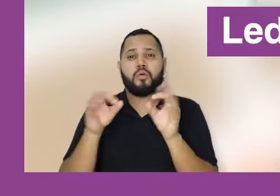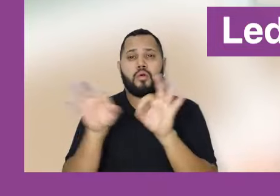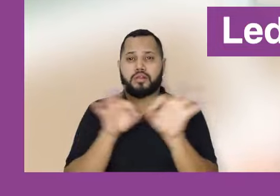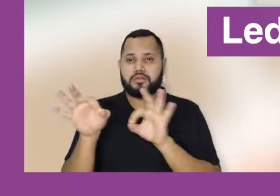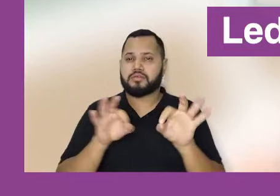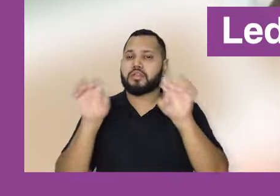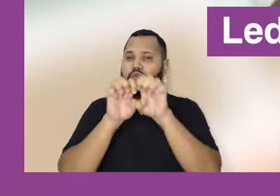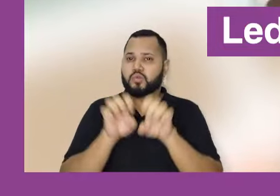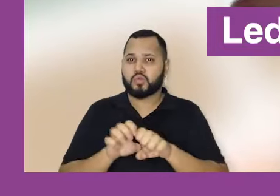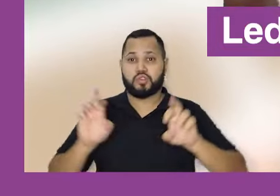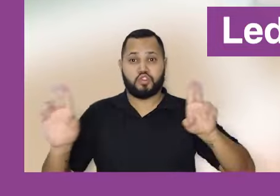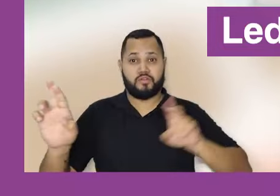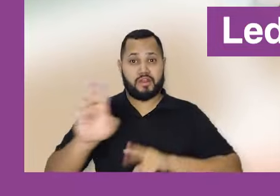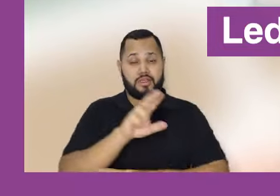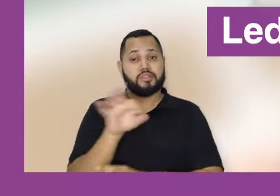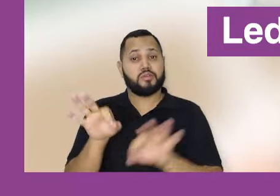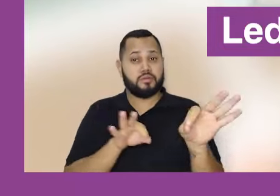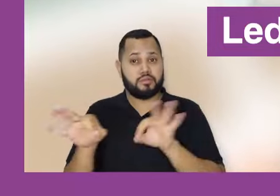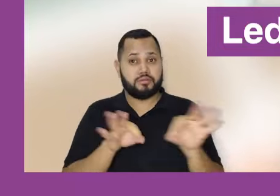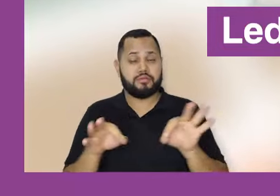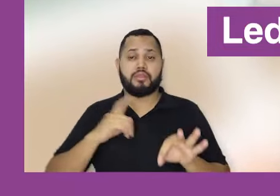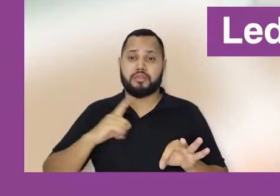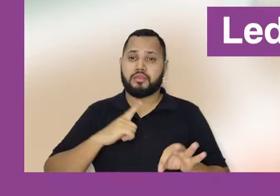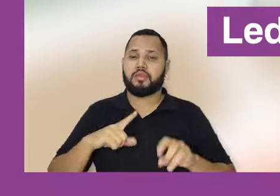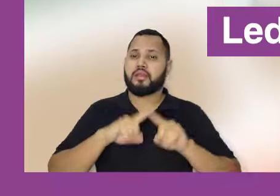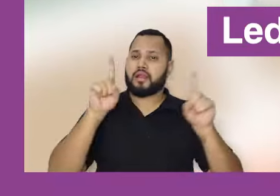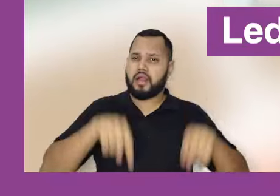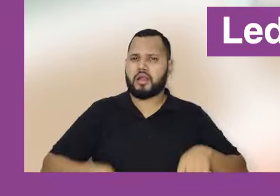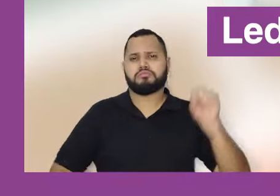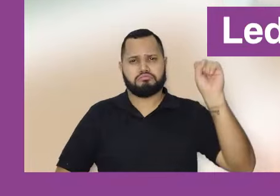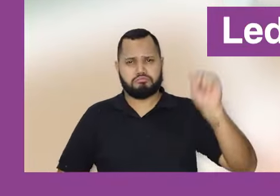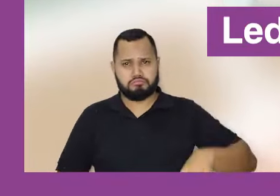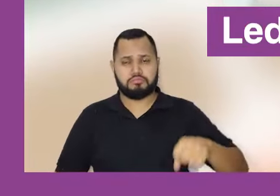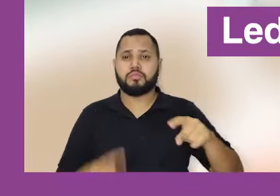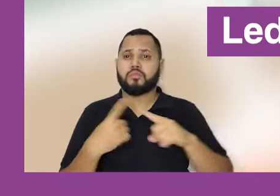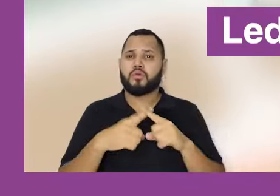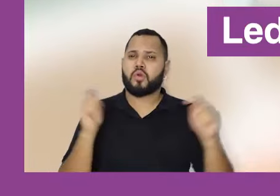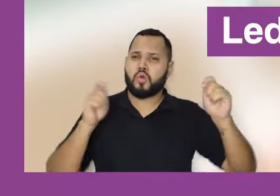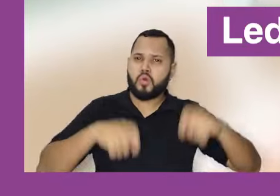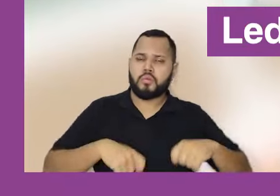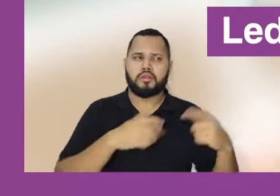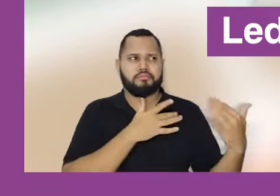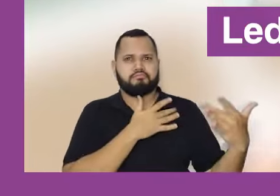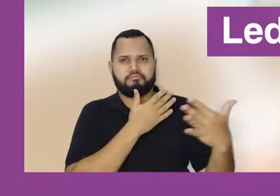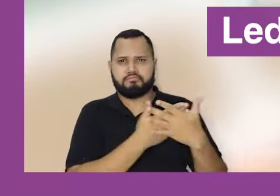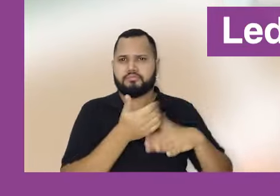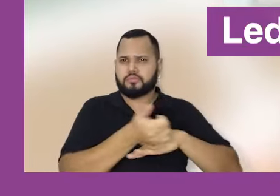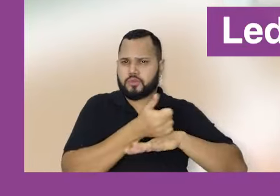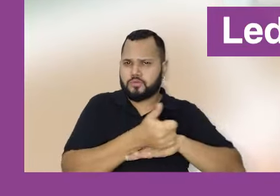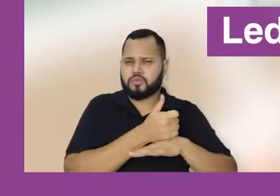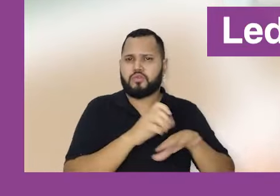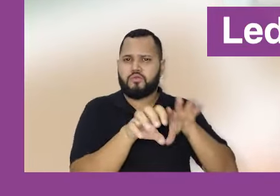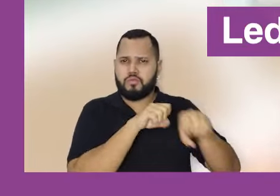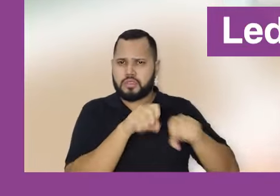organizacionais diferentes onde a gente tem cargos competência a trajetória profissional